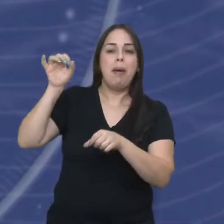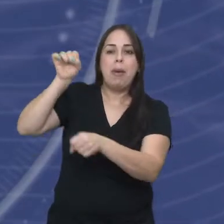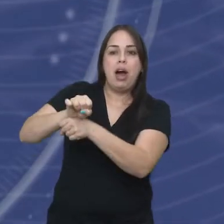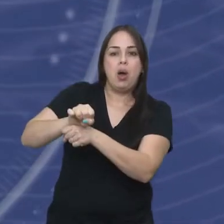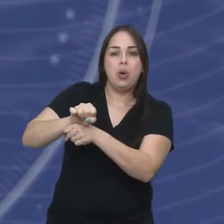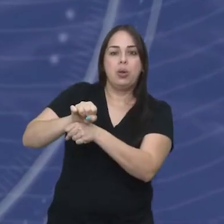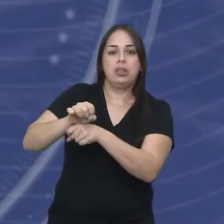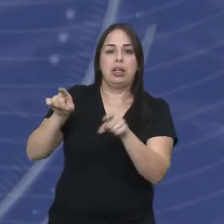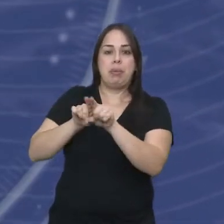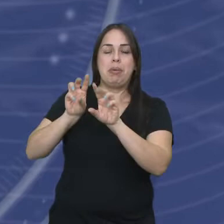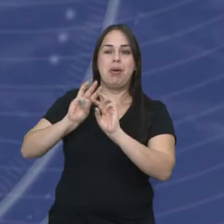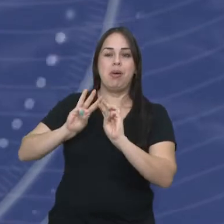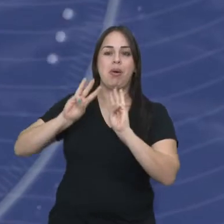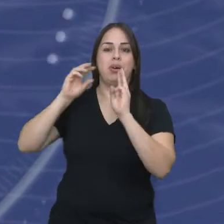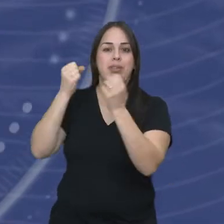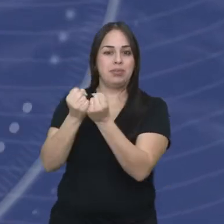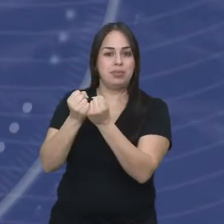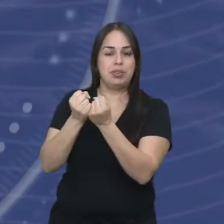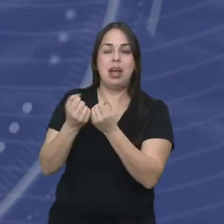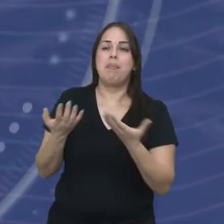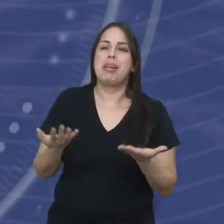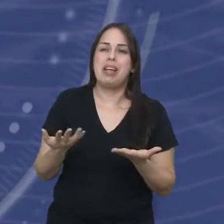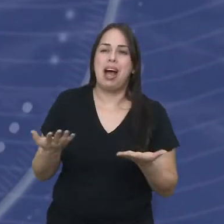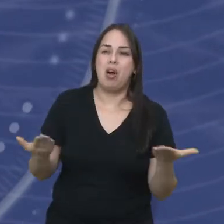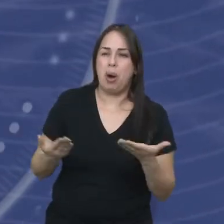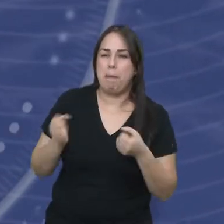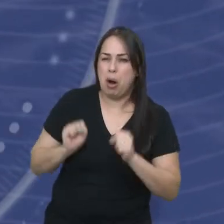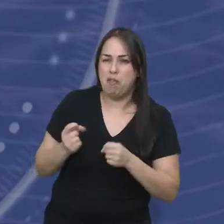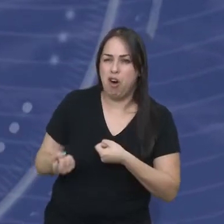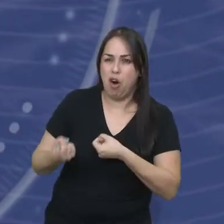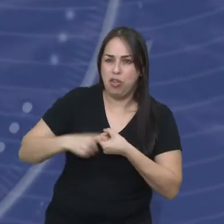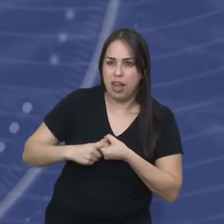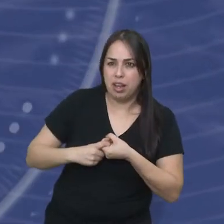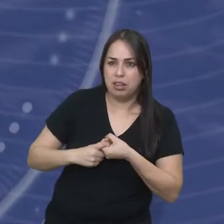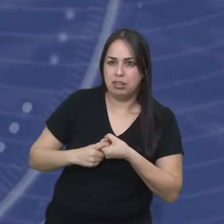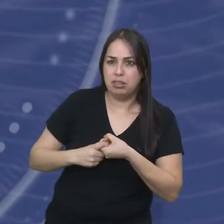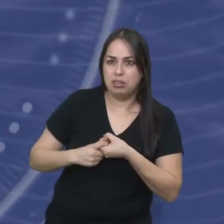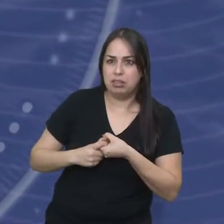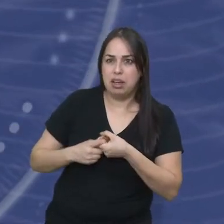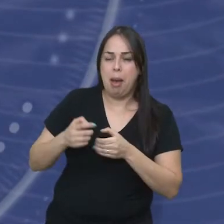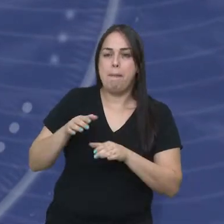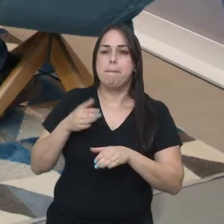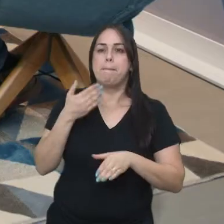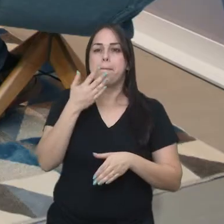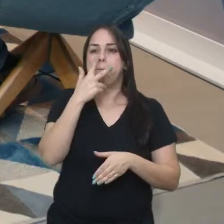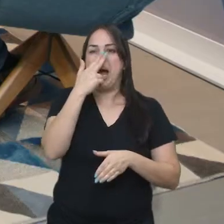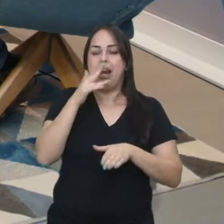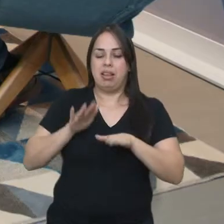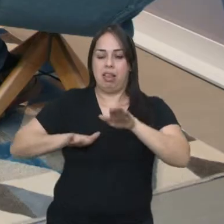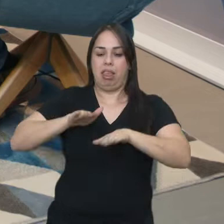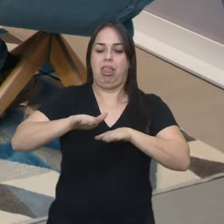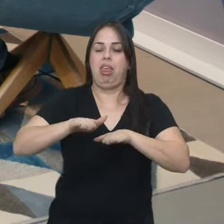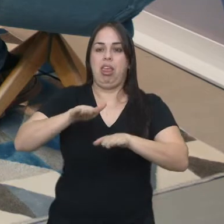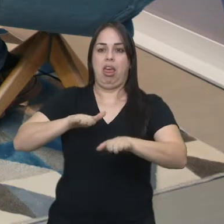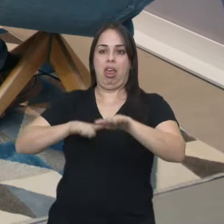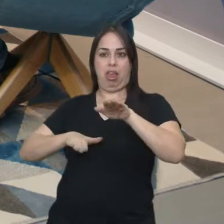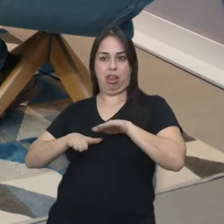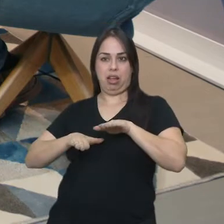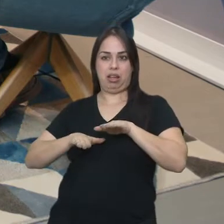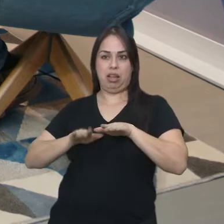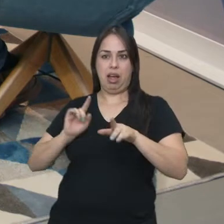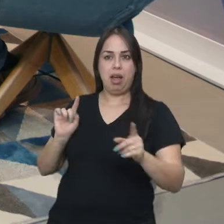também, a gente está vendo aqui na tela, está com risco de voltar, um retrocesso, infelizmente. Doutor, como ir na